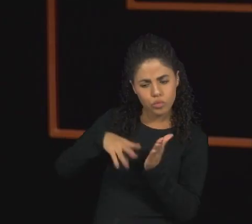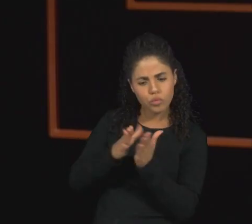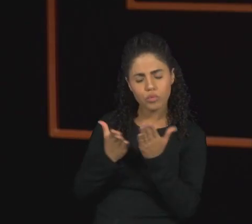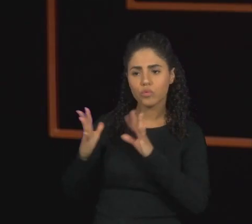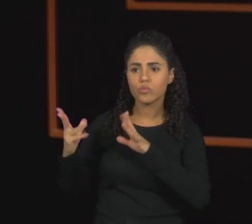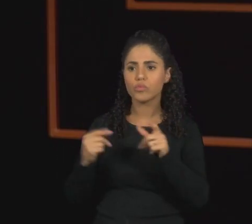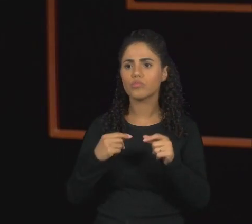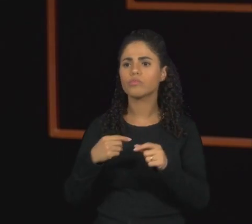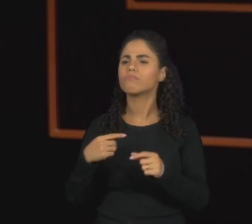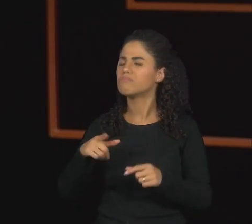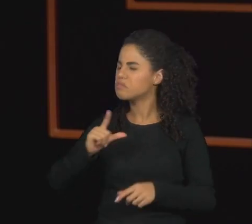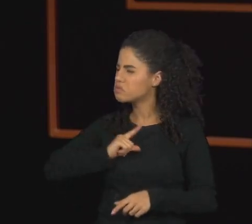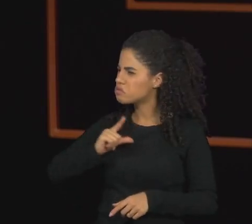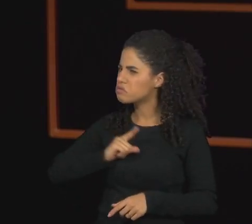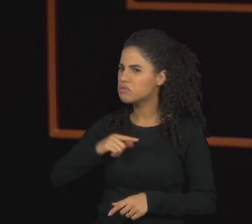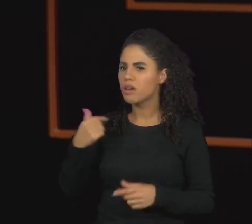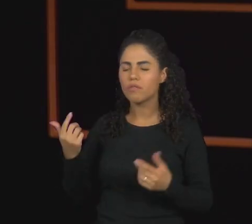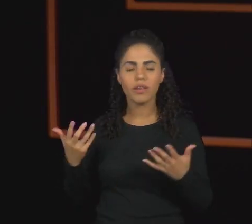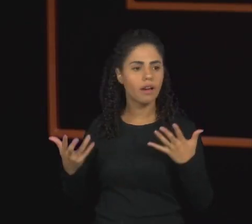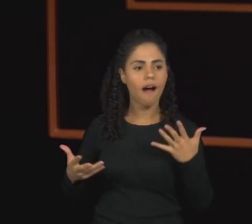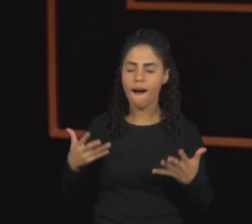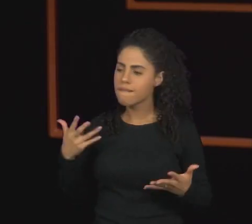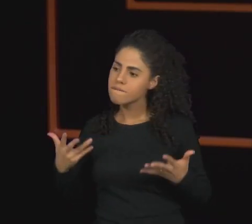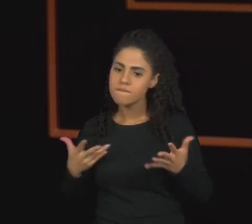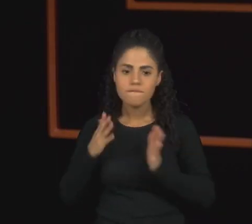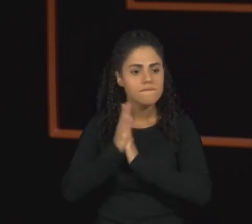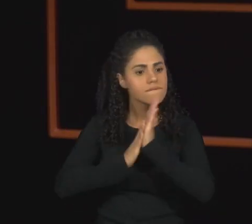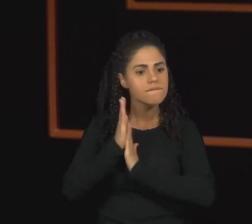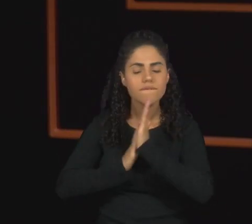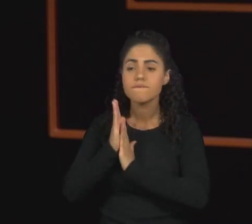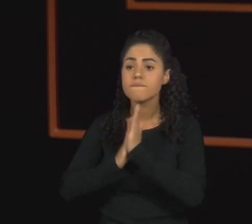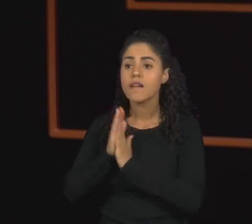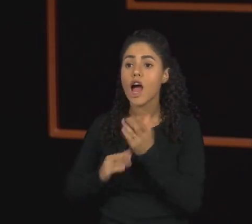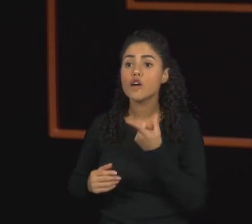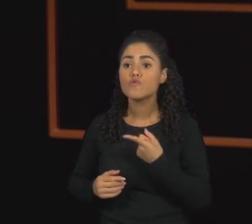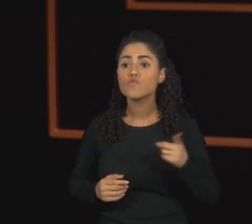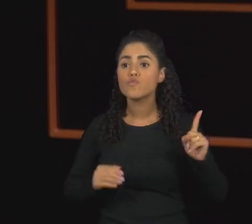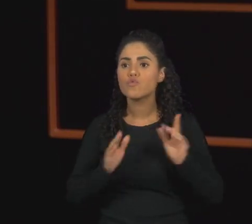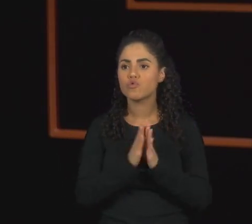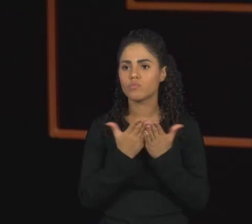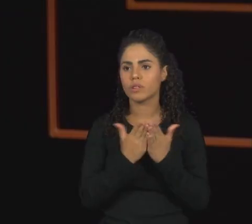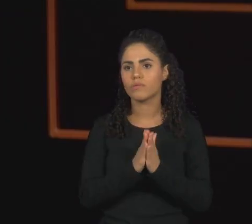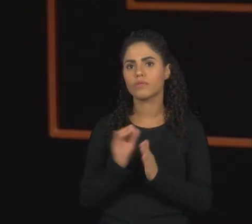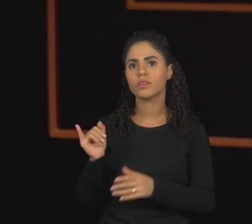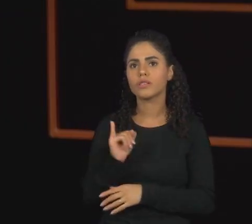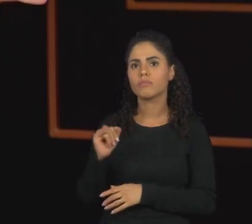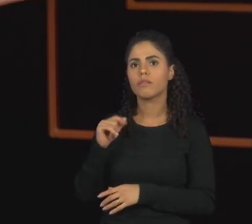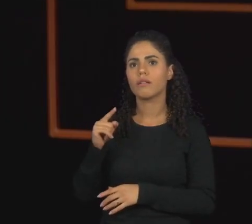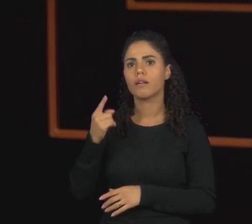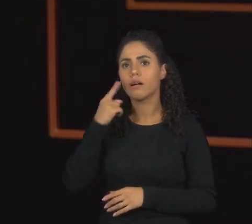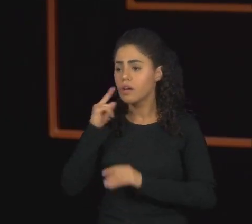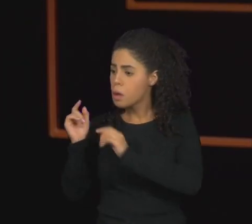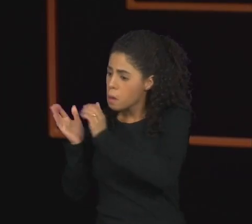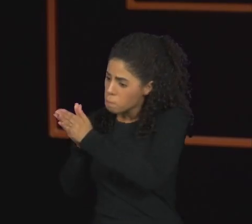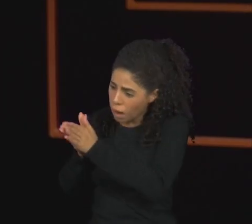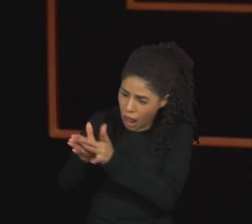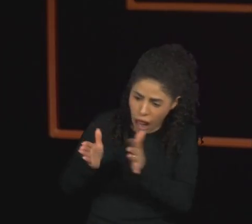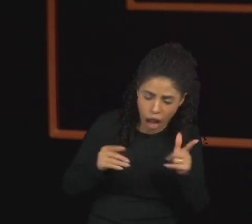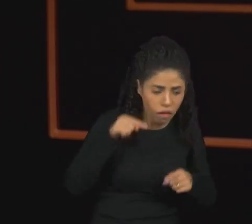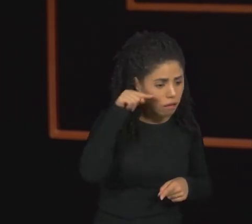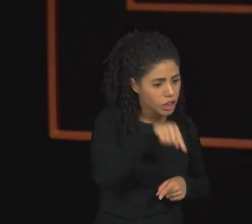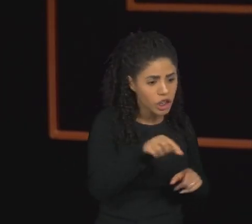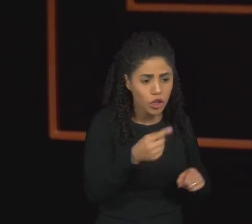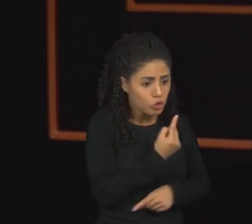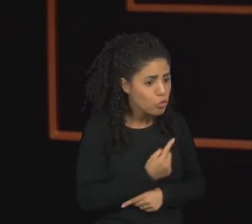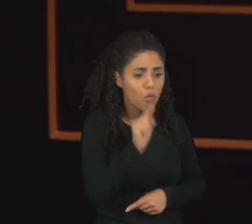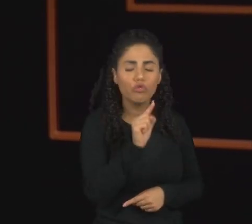grandes romances, me enlouqueci. E quando eu cheguei no último romance dele, que é Os Irmãos Karamazov, eu falei, toda a obra dele está aqui. De